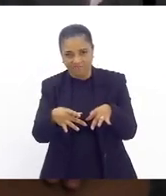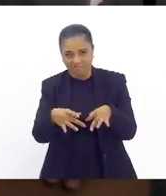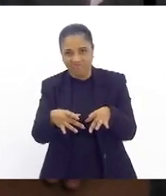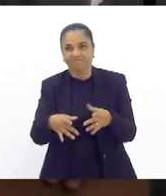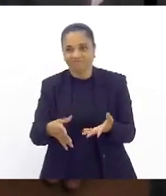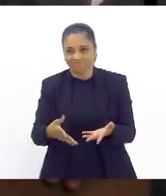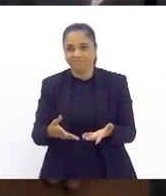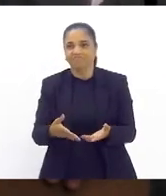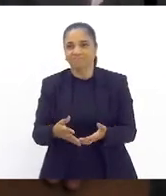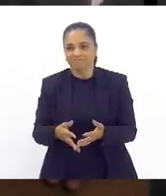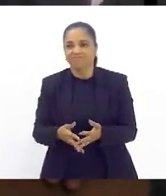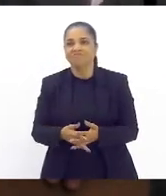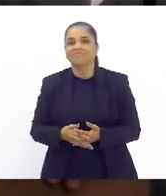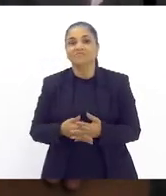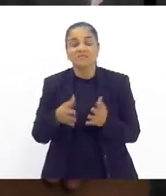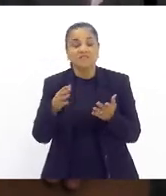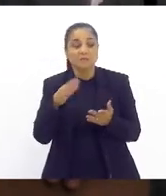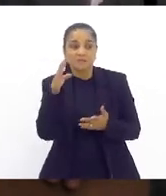Então